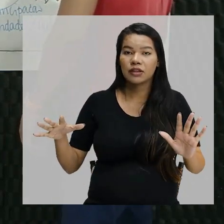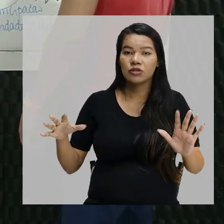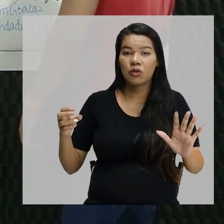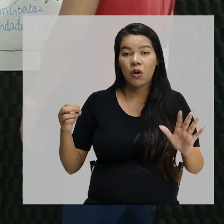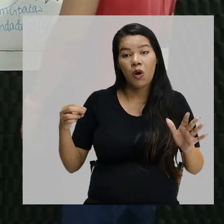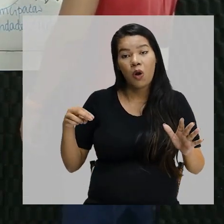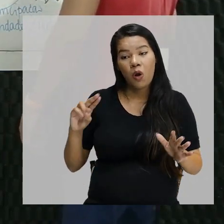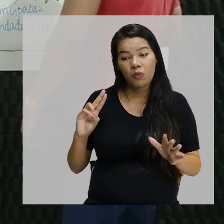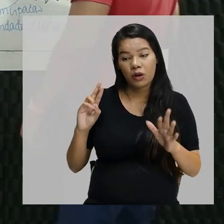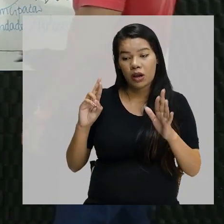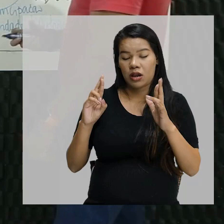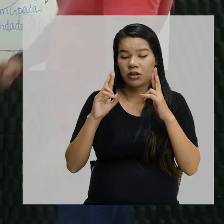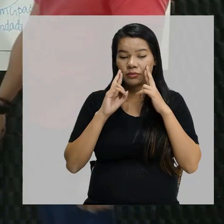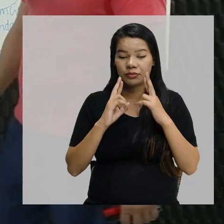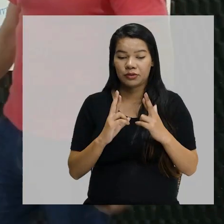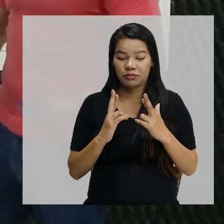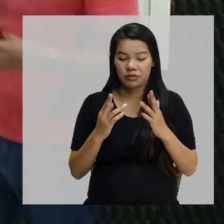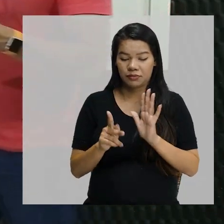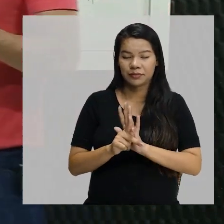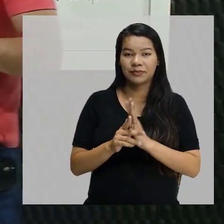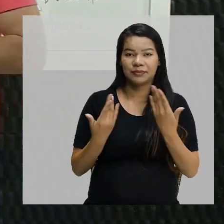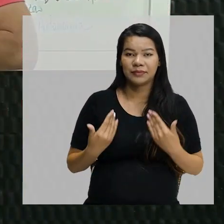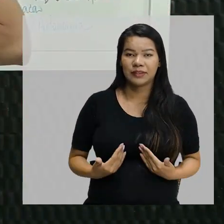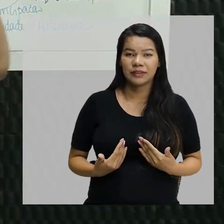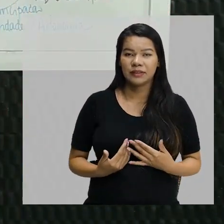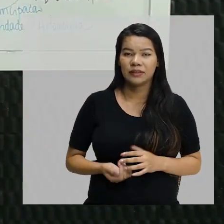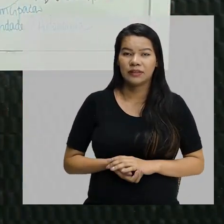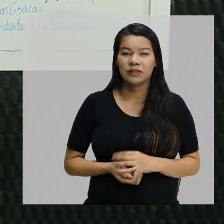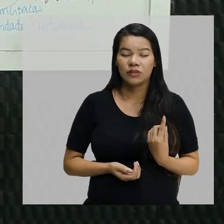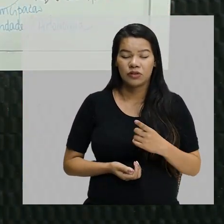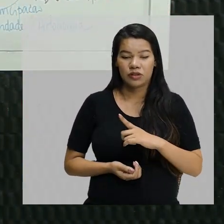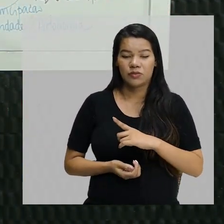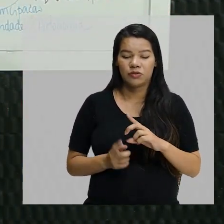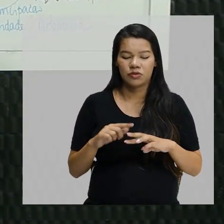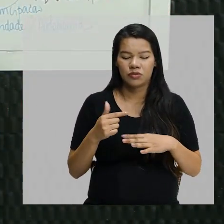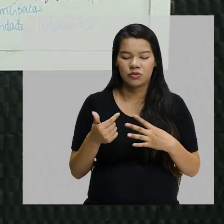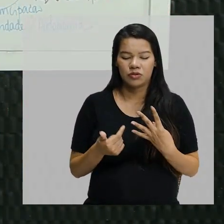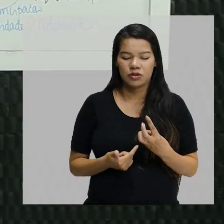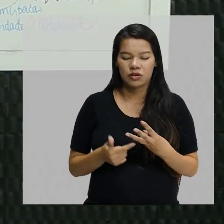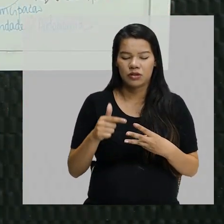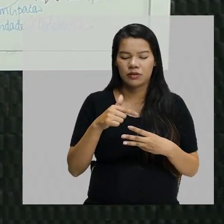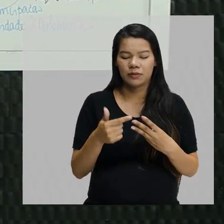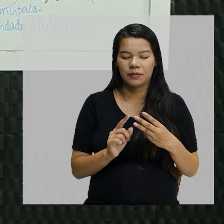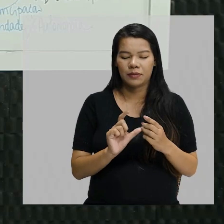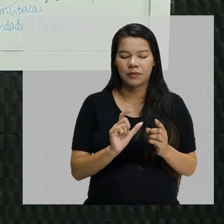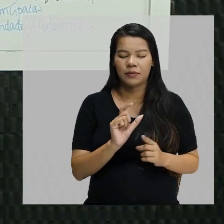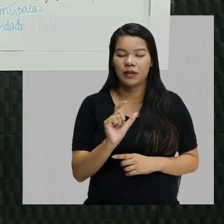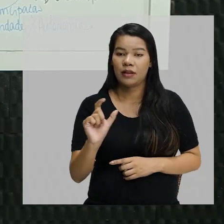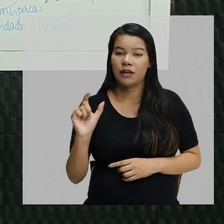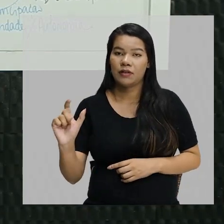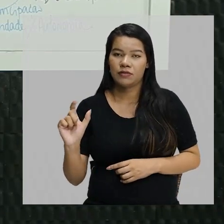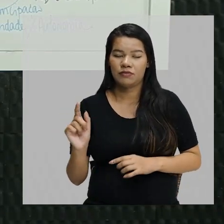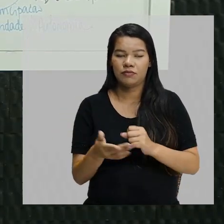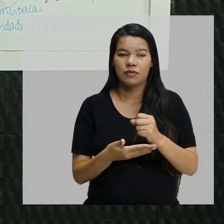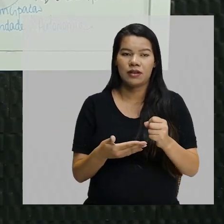Ok olha aqui ó então nós temos três vocábulos fundamentais para que a sabedoria ela possa se instaurar ela